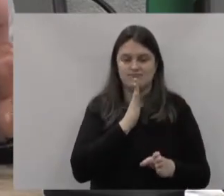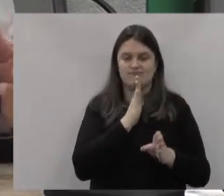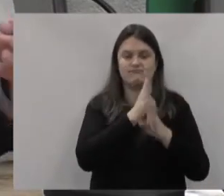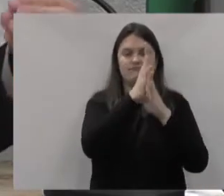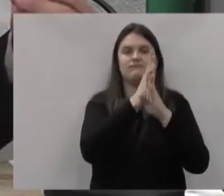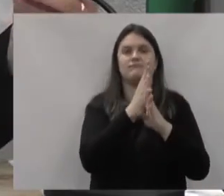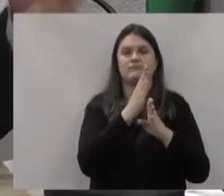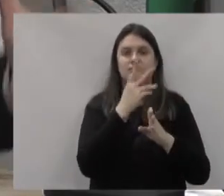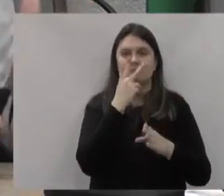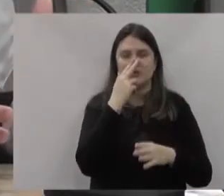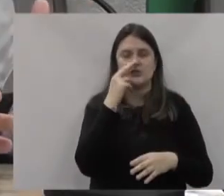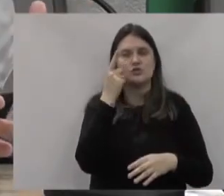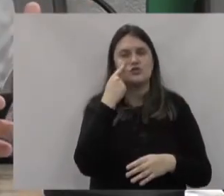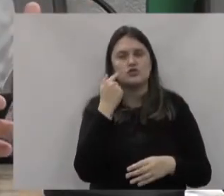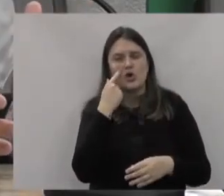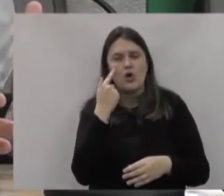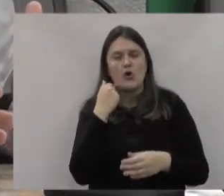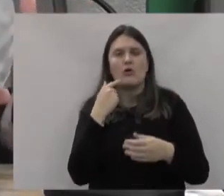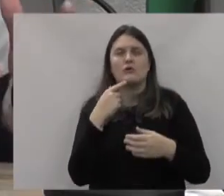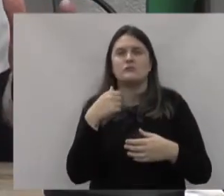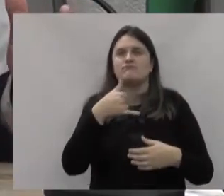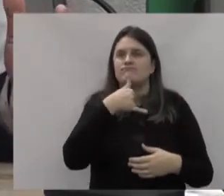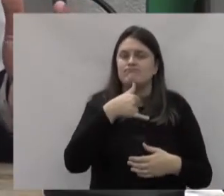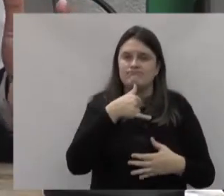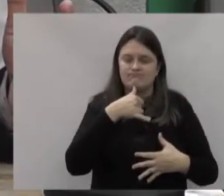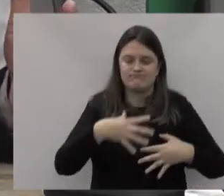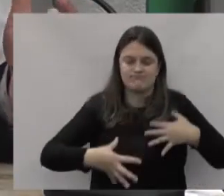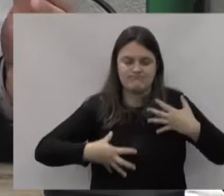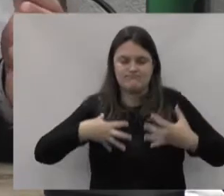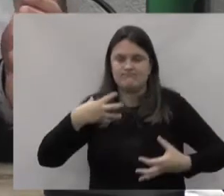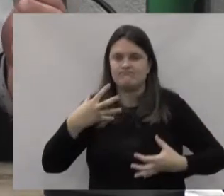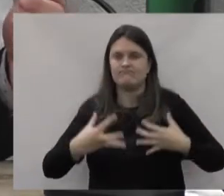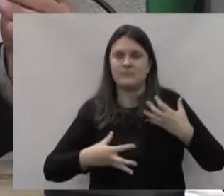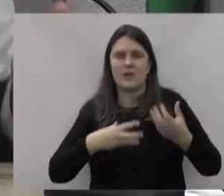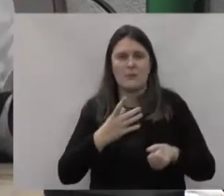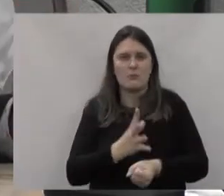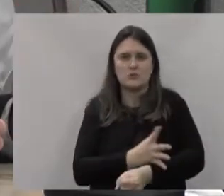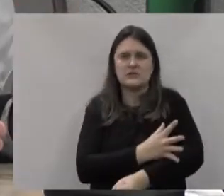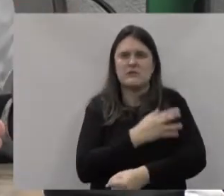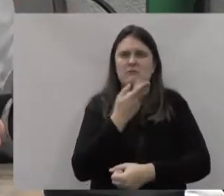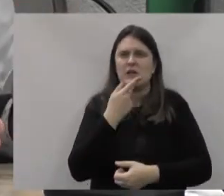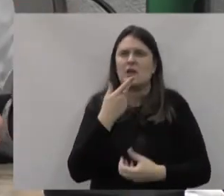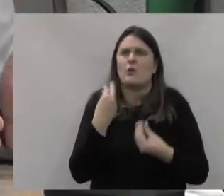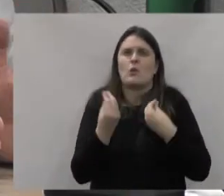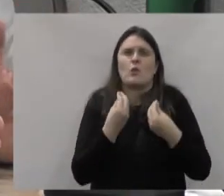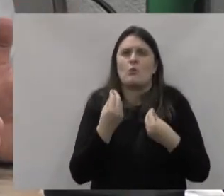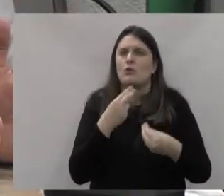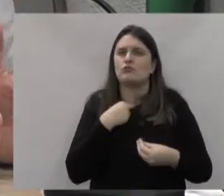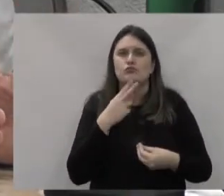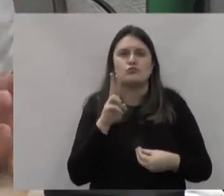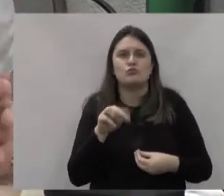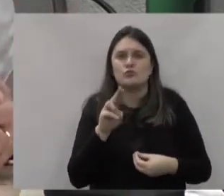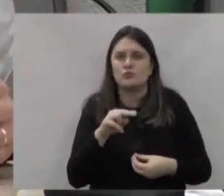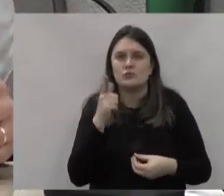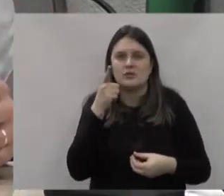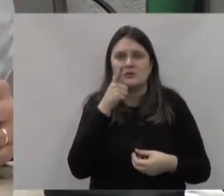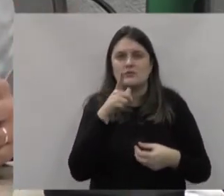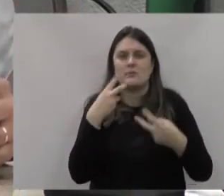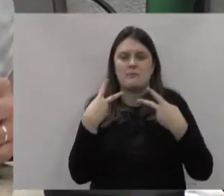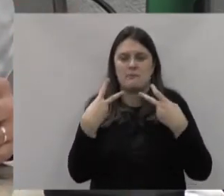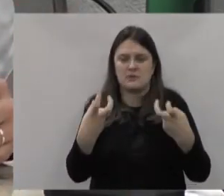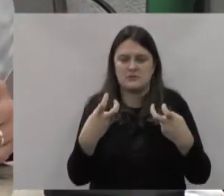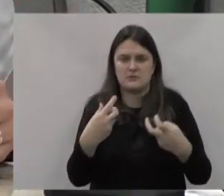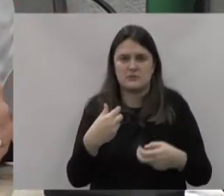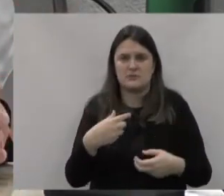estado de choro, inclusive, né? de ela dizer: meu Deus, como que pode eu não estar percebendo isso que estava